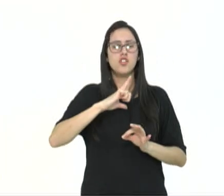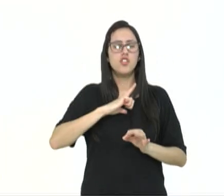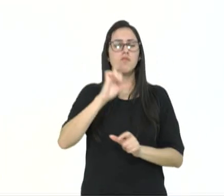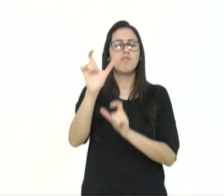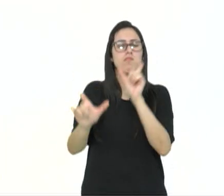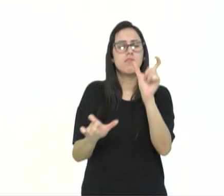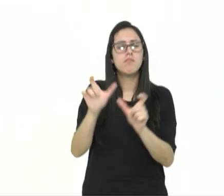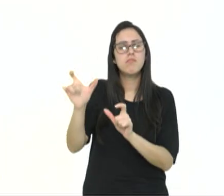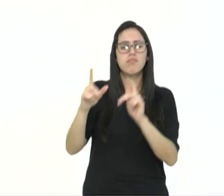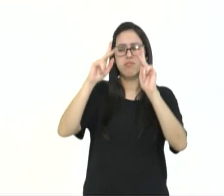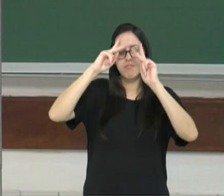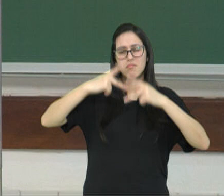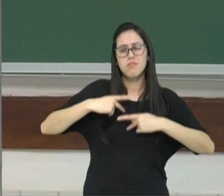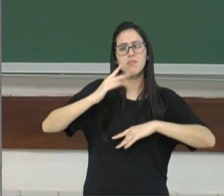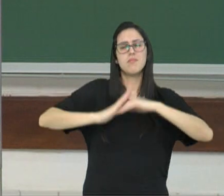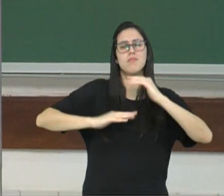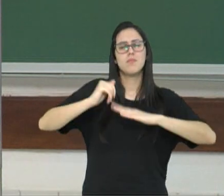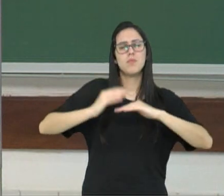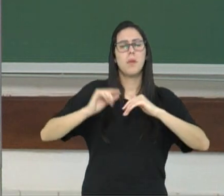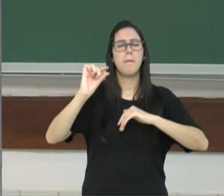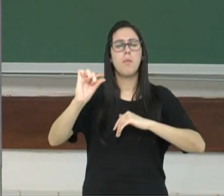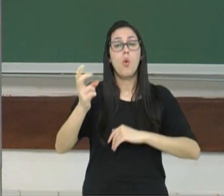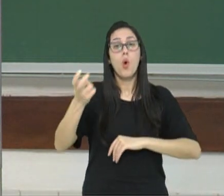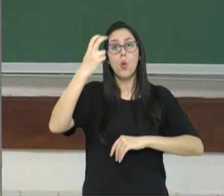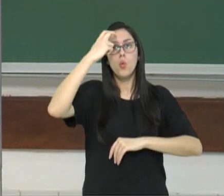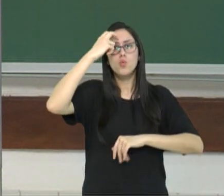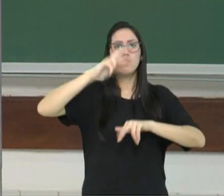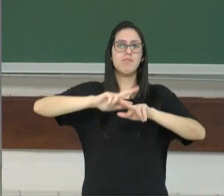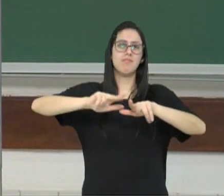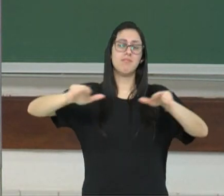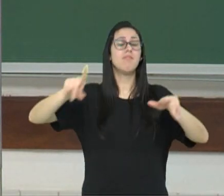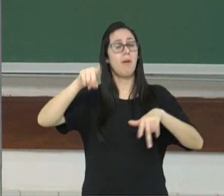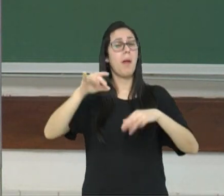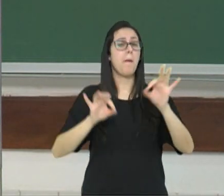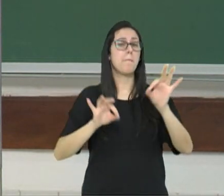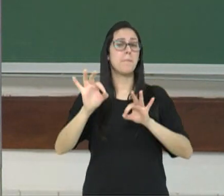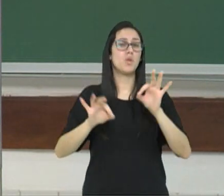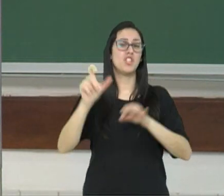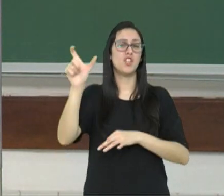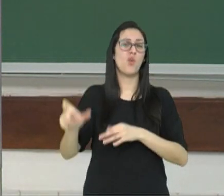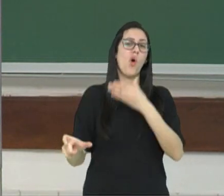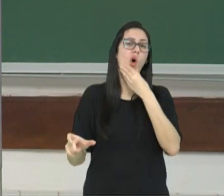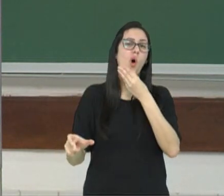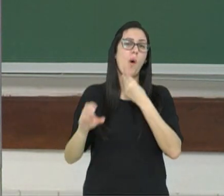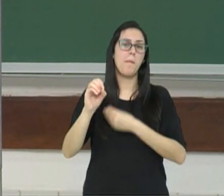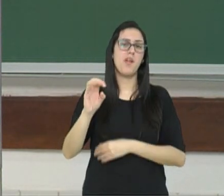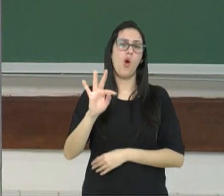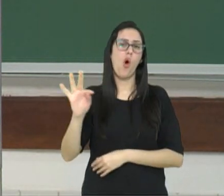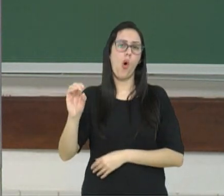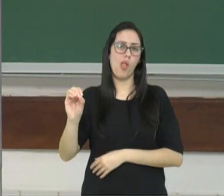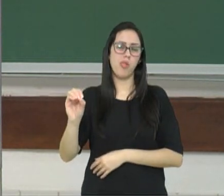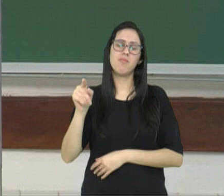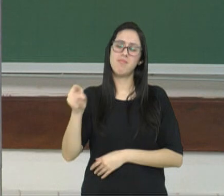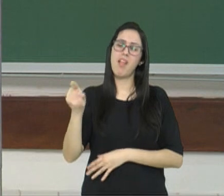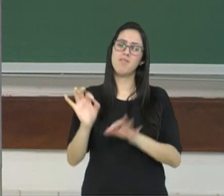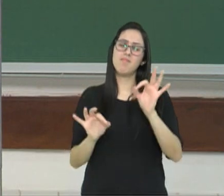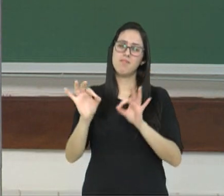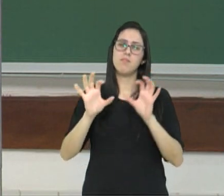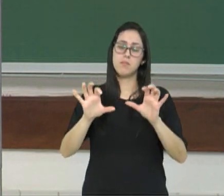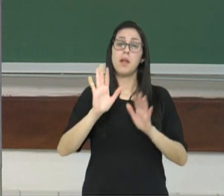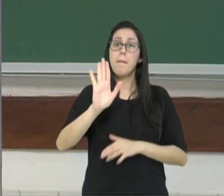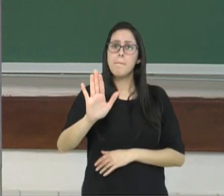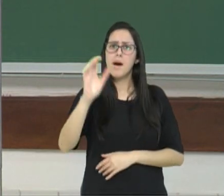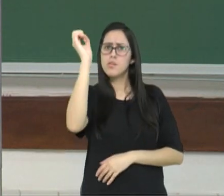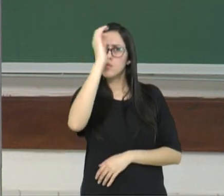a policultura. Esse era o grande projeto de Blumenau para a imigração alemã. Mas o Brasil não é